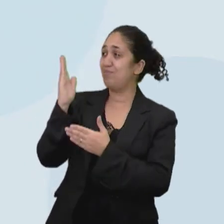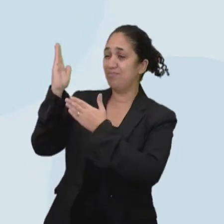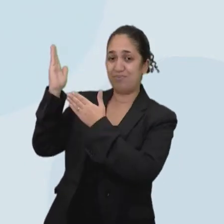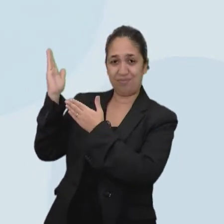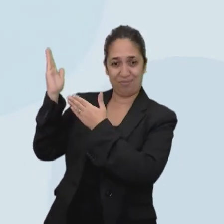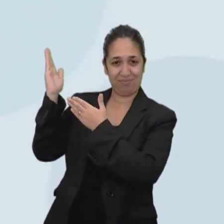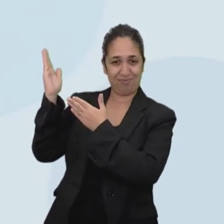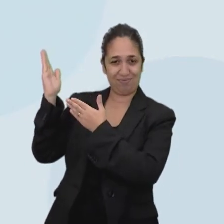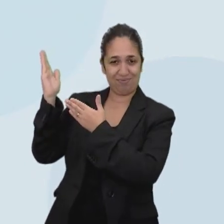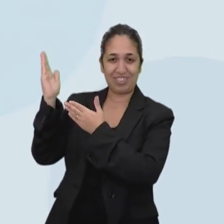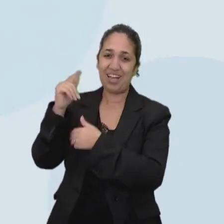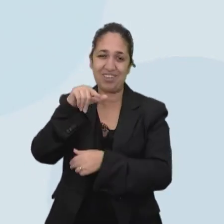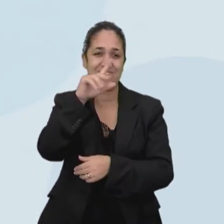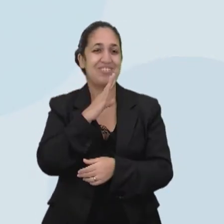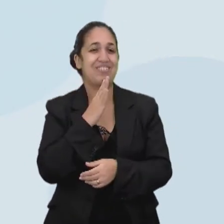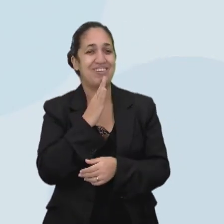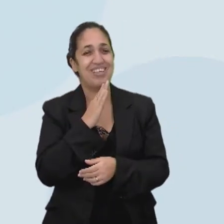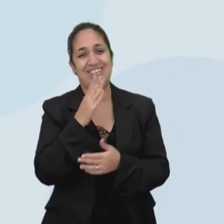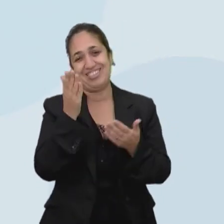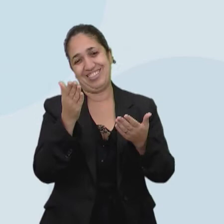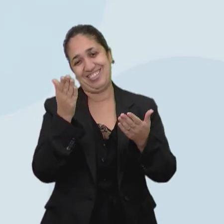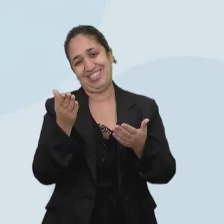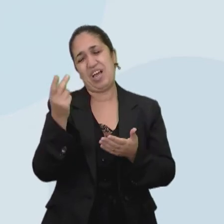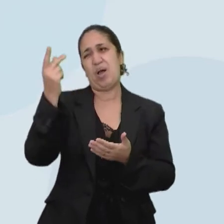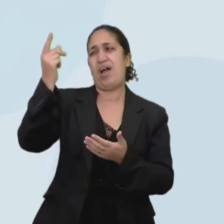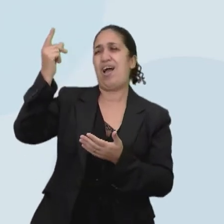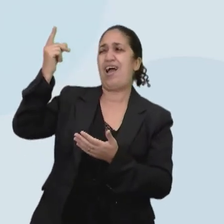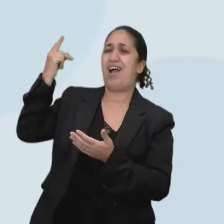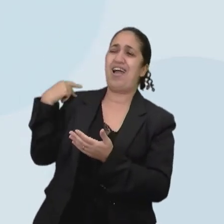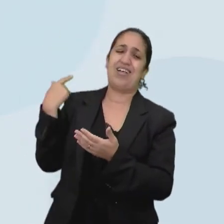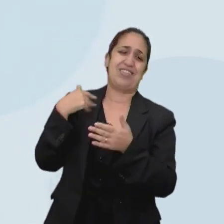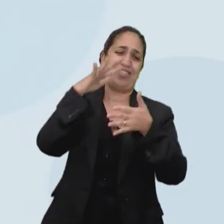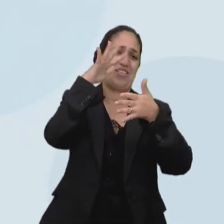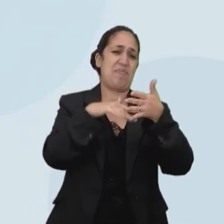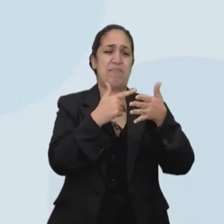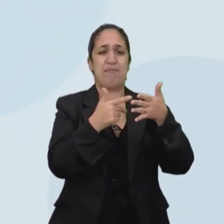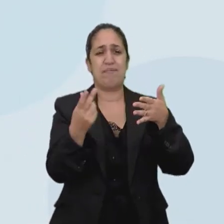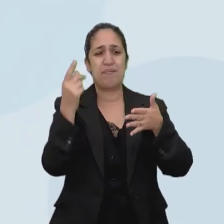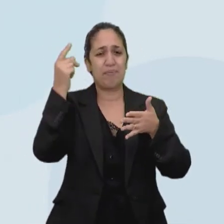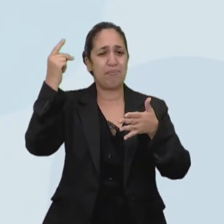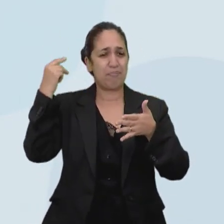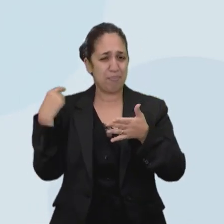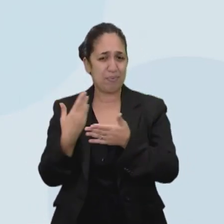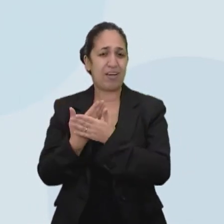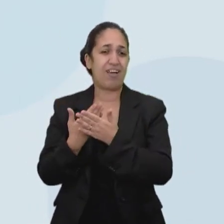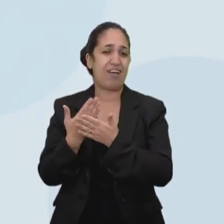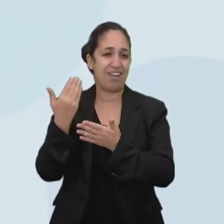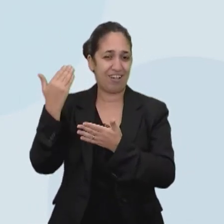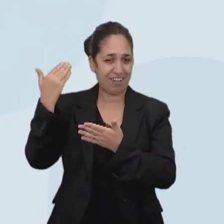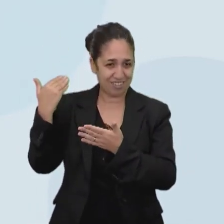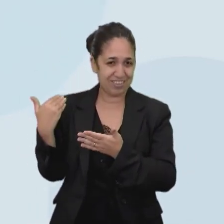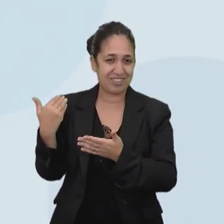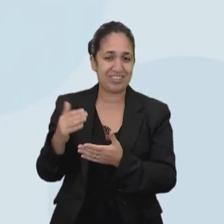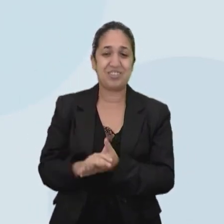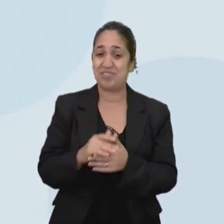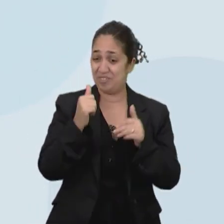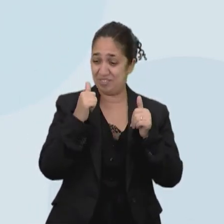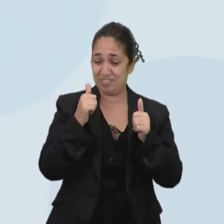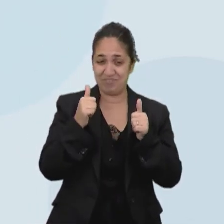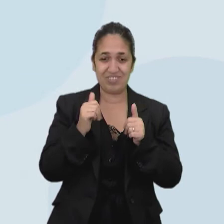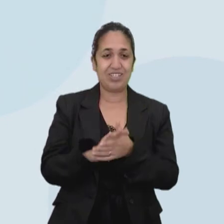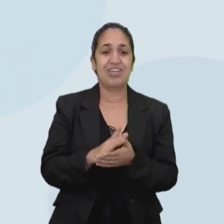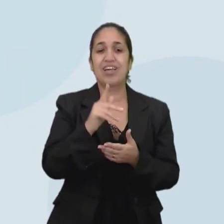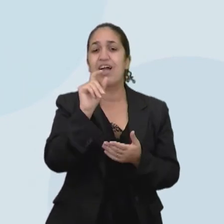padronizado. Essa vocês já conhecem, A gente já vem falando dessa tabela aí há algumas aulas, tudo bem? E o